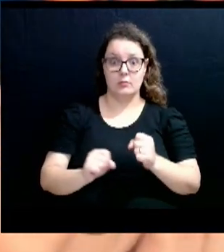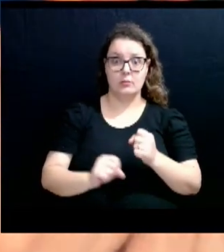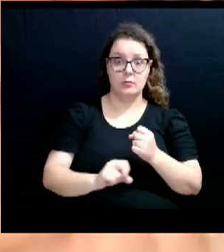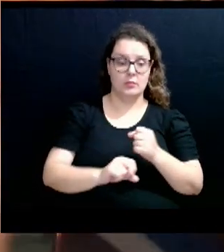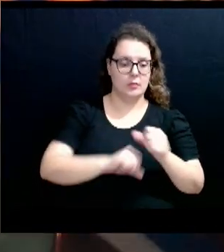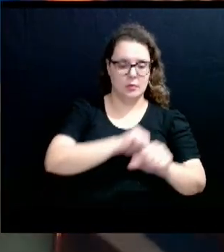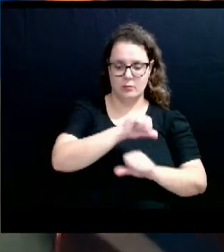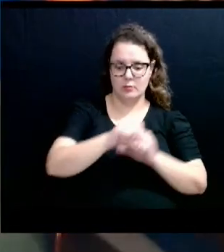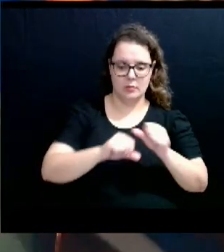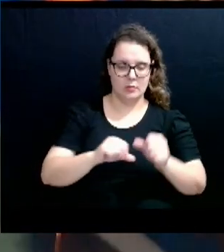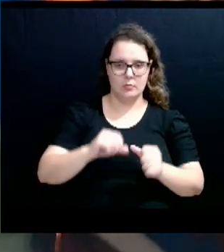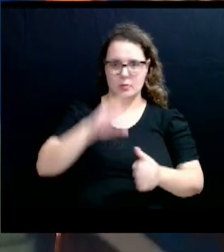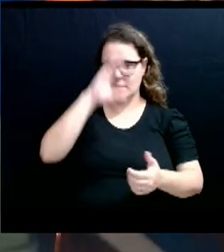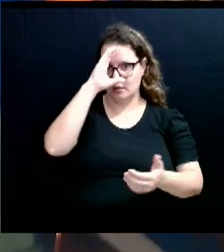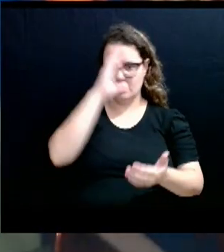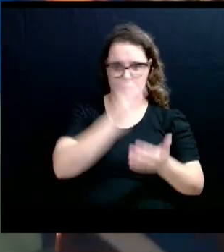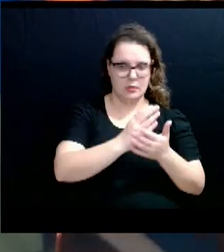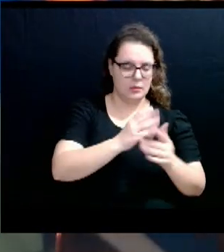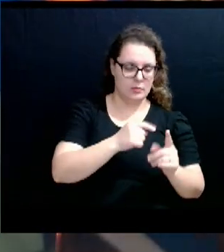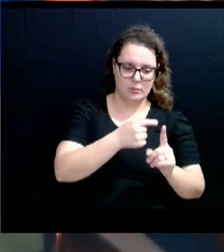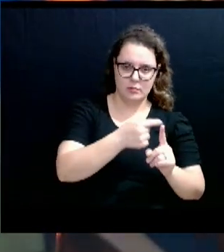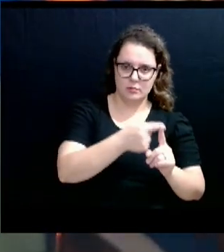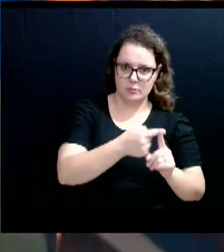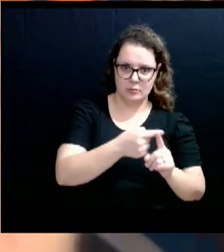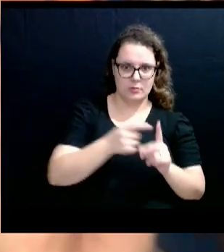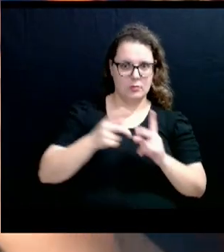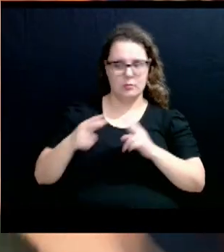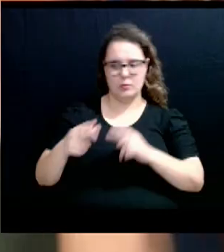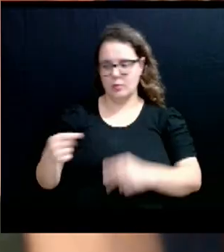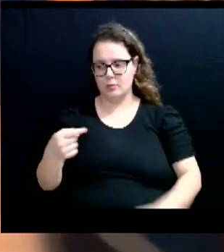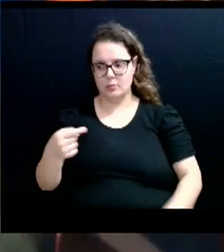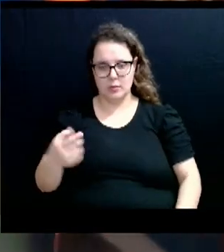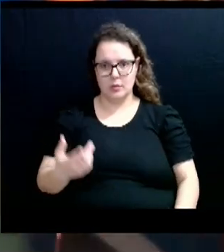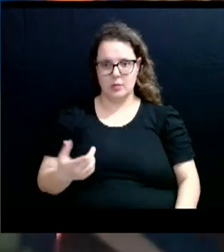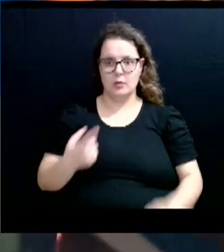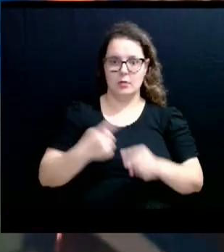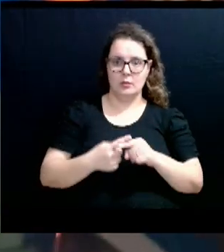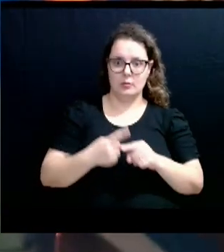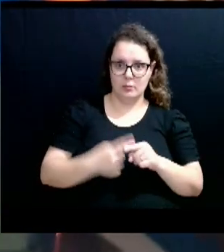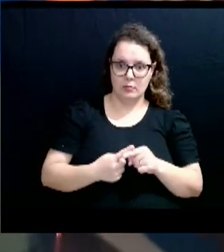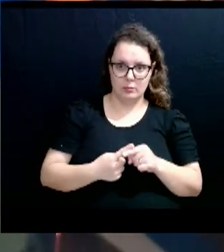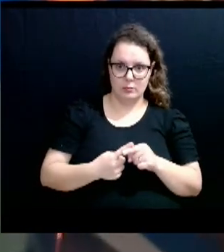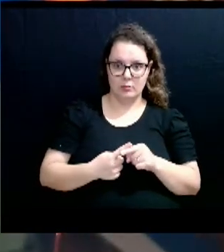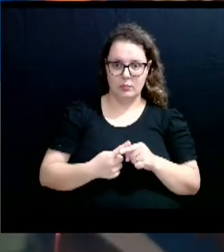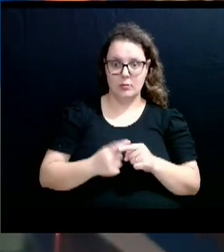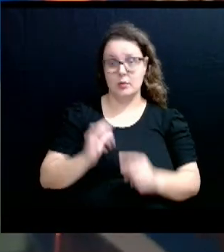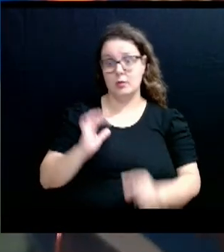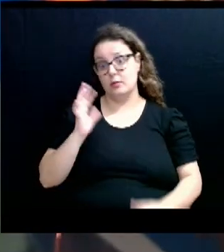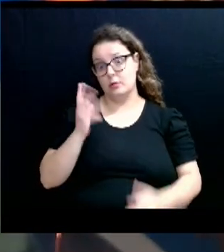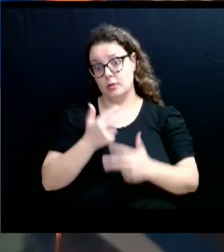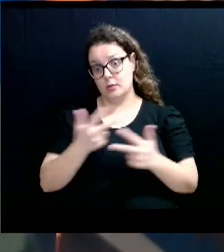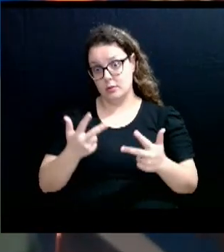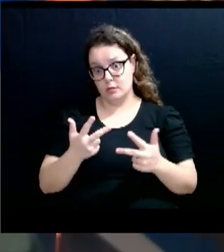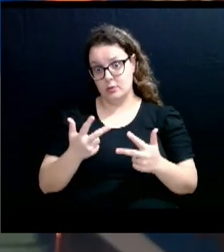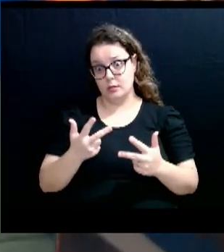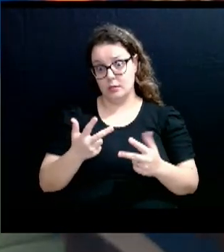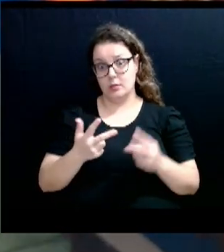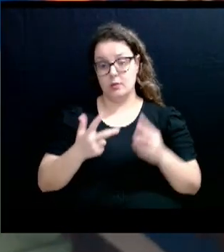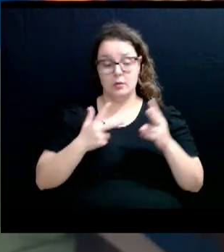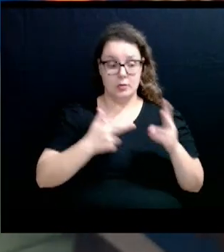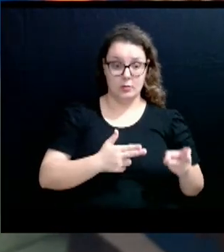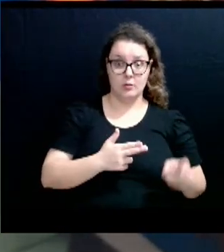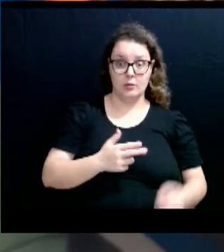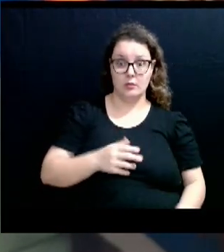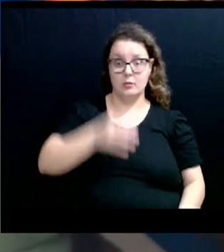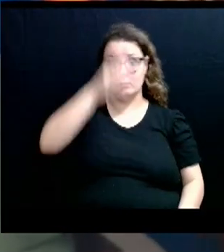crença positiva quanto uma negativa, porque se acontecer algo parecido com o que aconteceu com essa cliente, isso